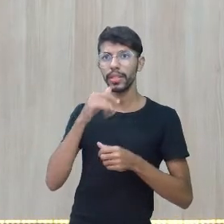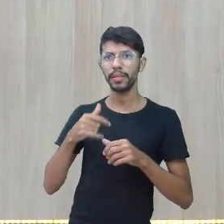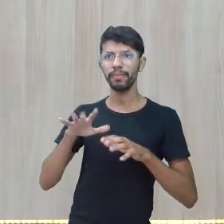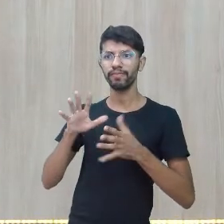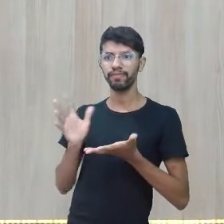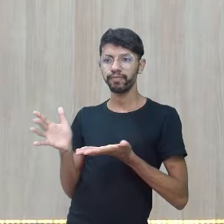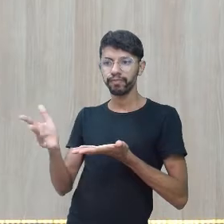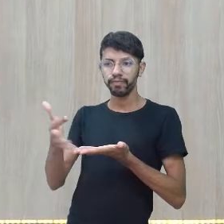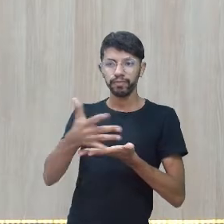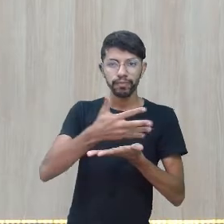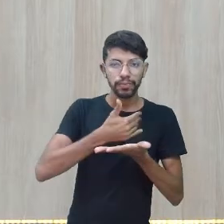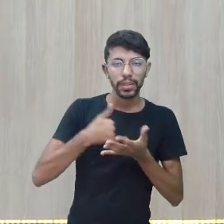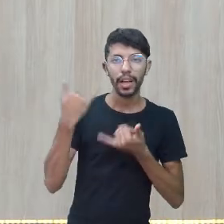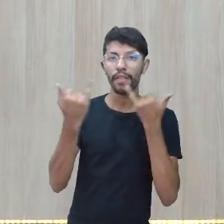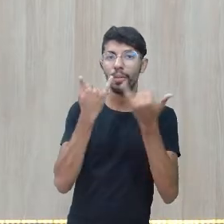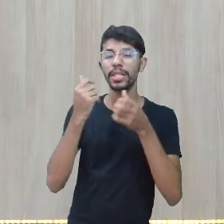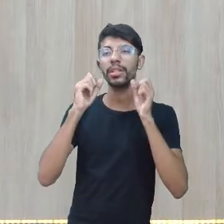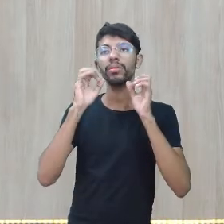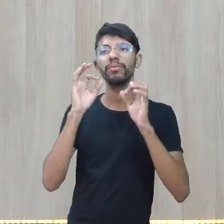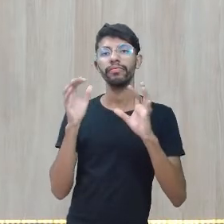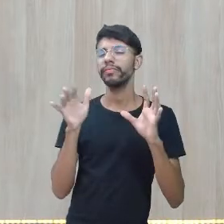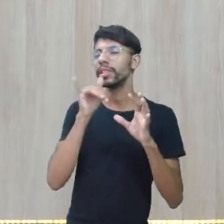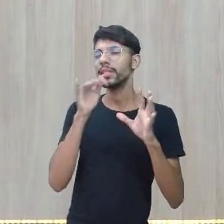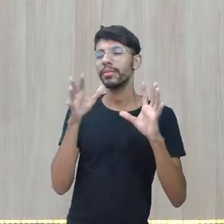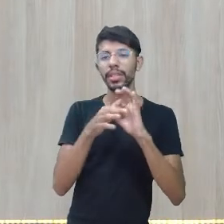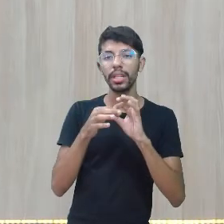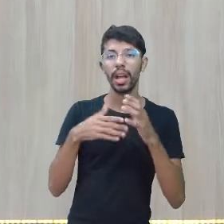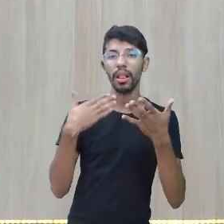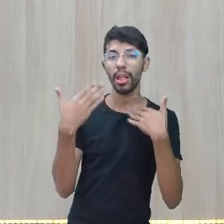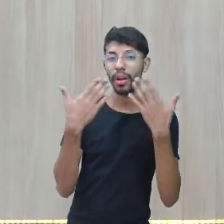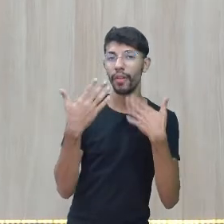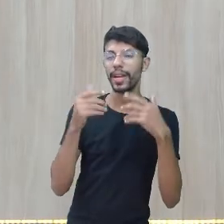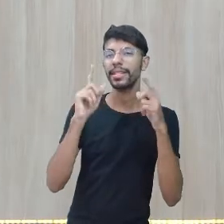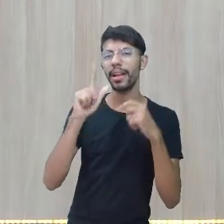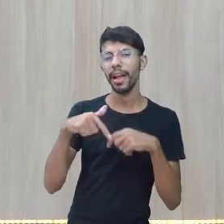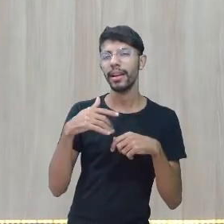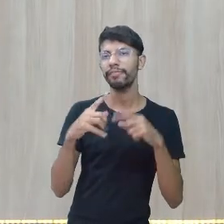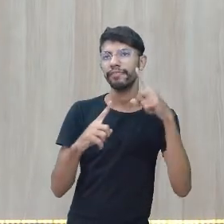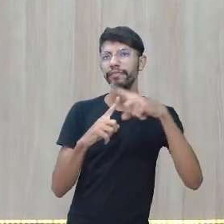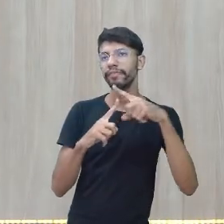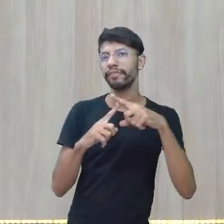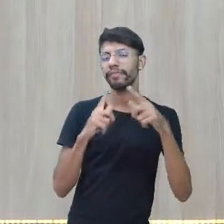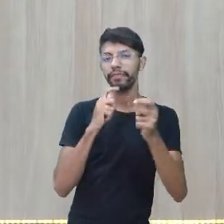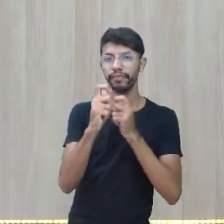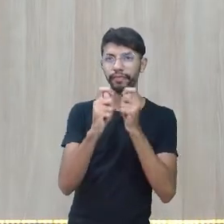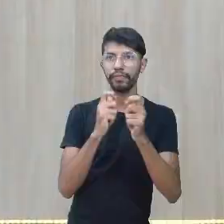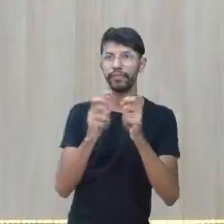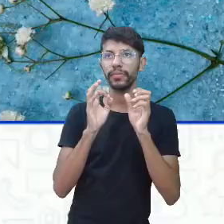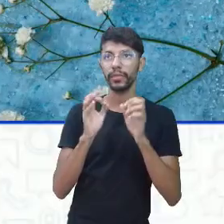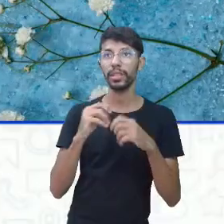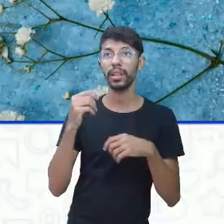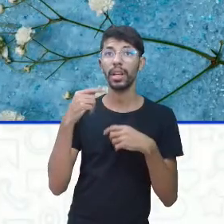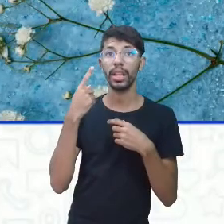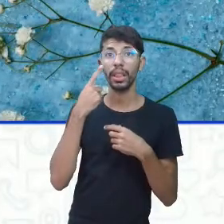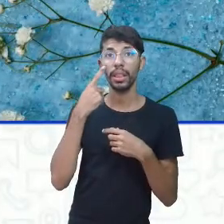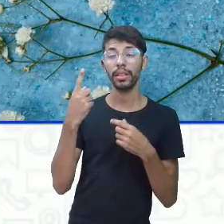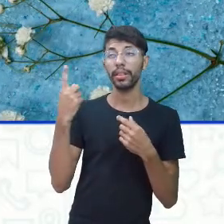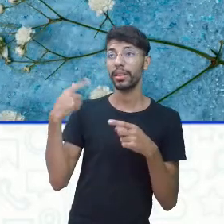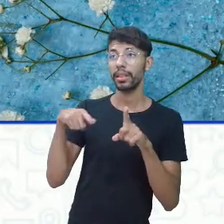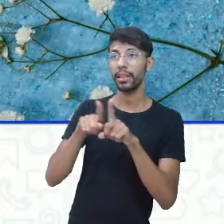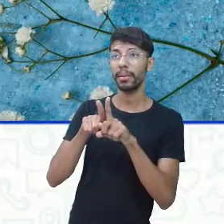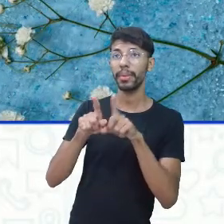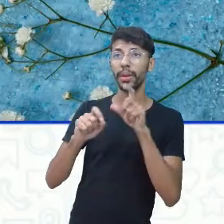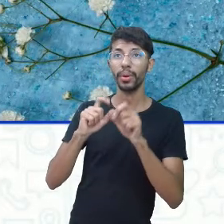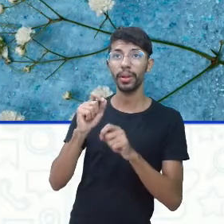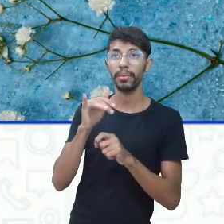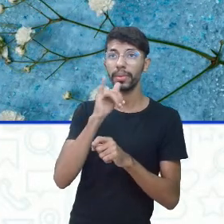de uma conversa, pode ser entendida como uma entrevista, tá certo? O que mais, Vivi? A sua circulação, né? A sua